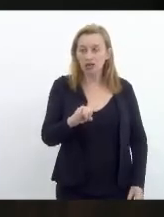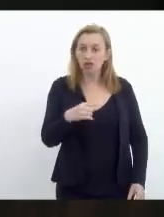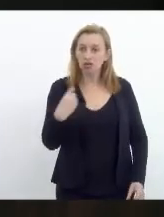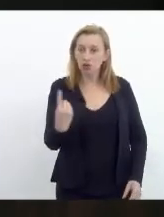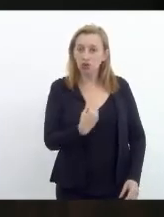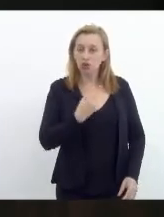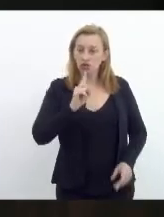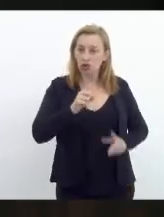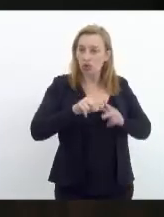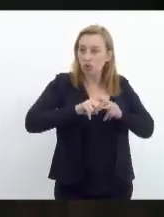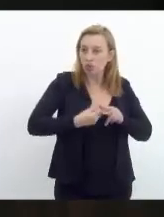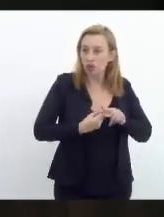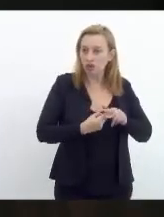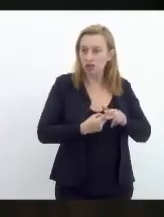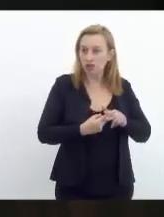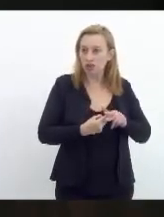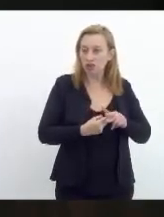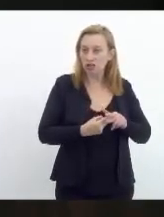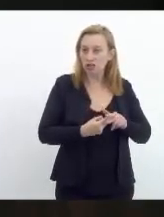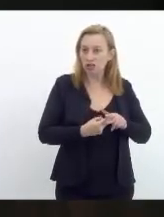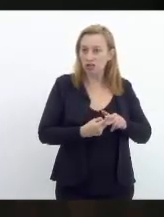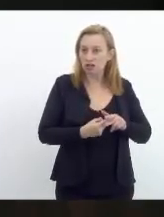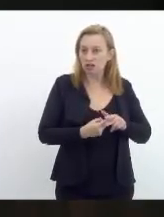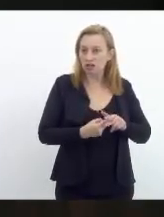regulamentar, vai prevalecer